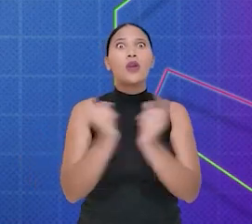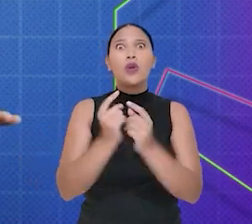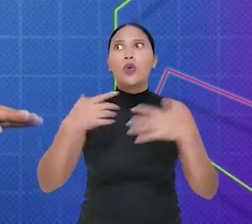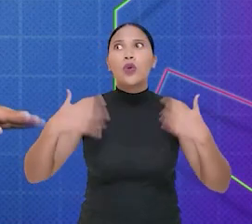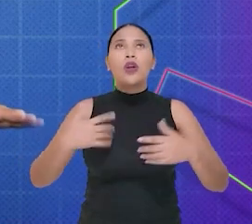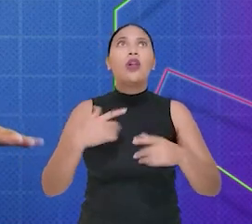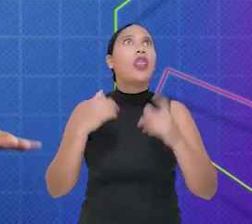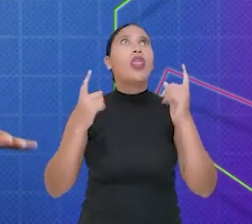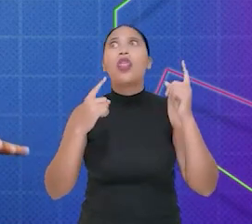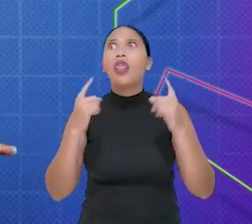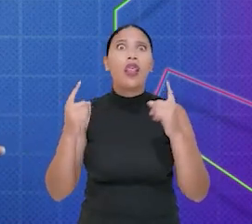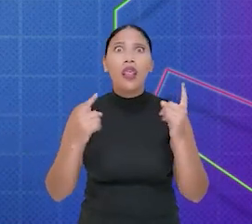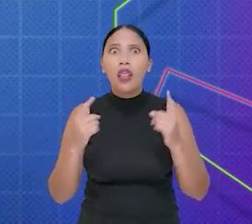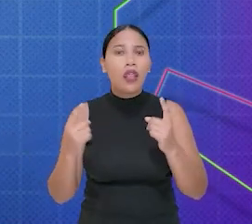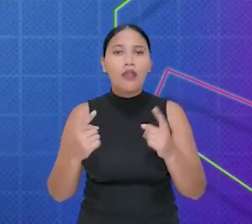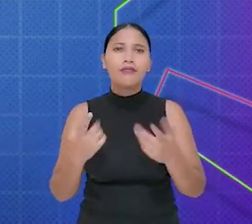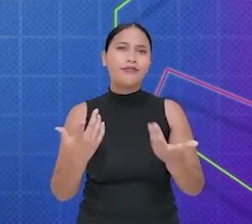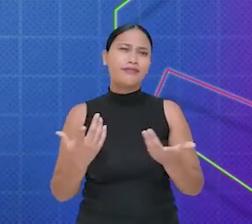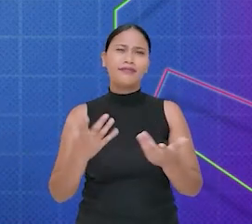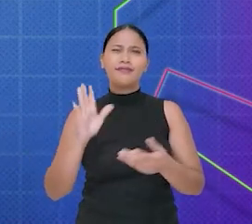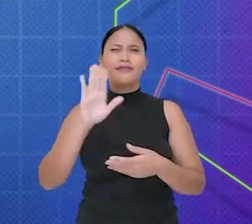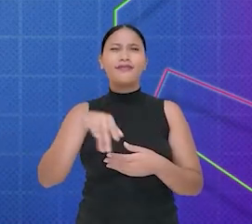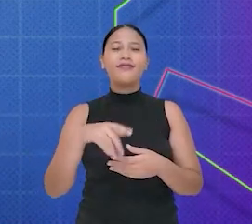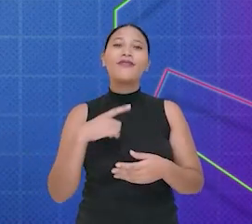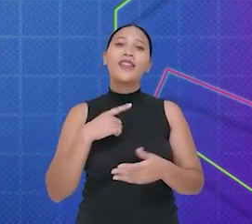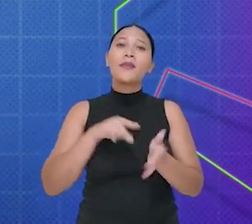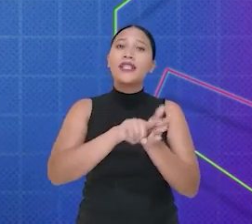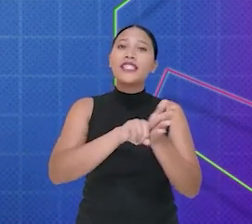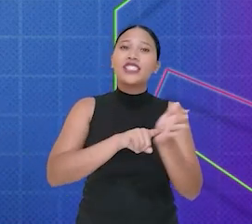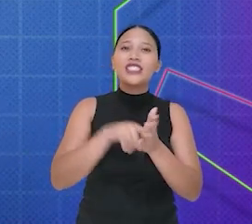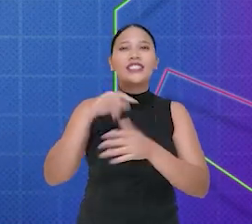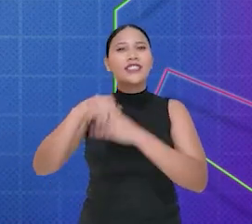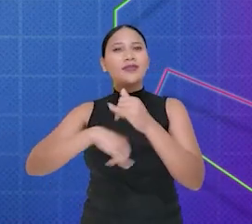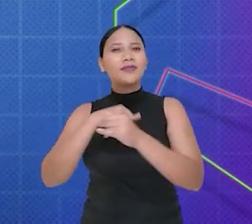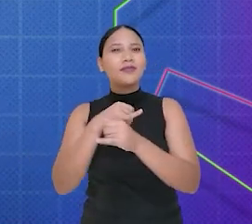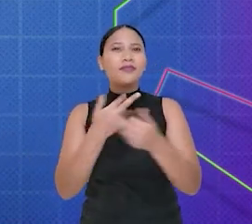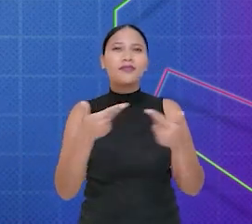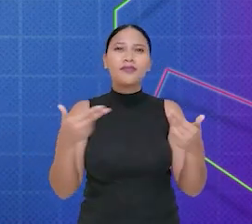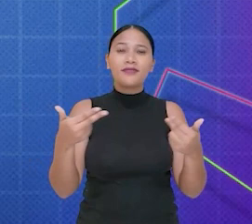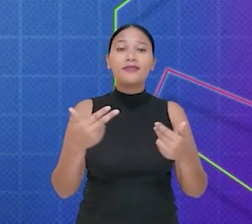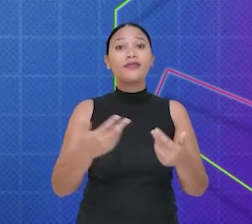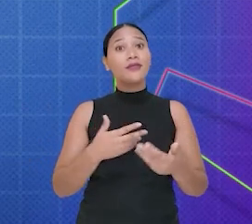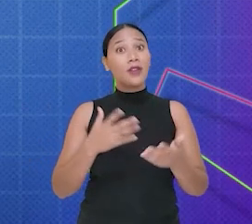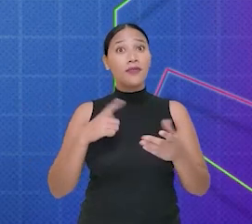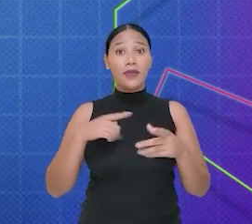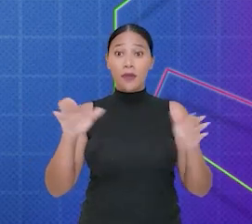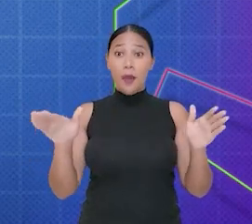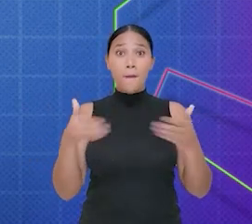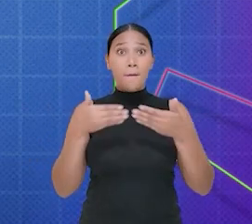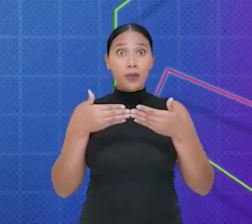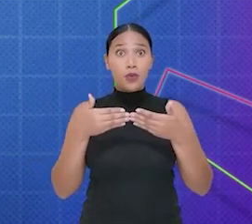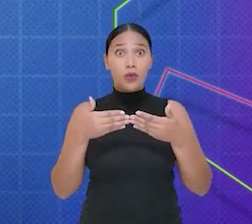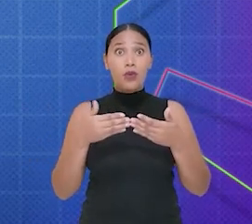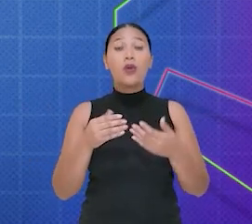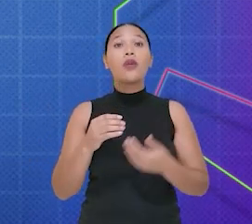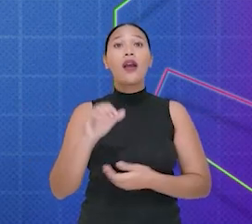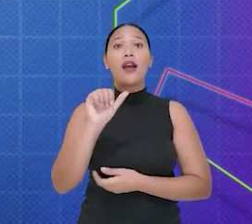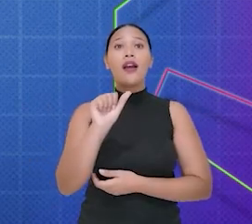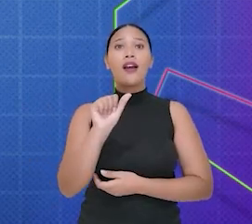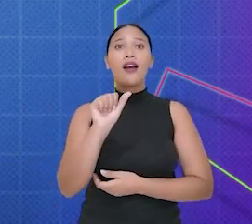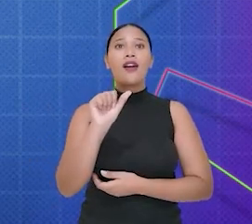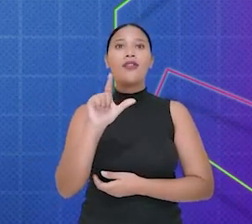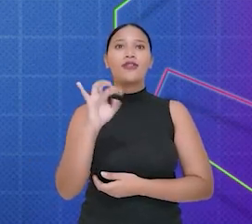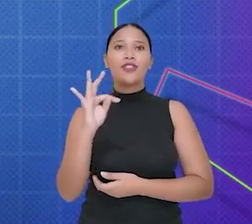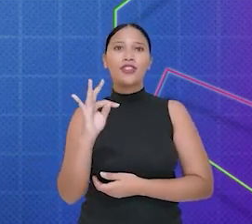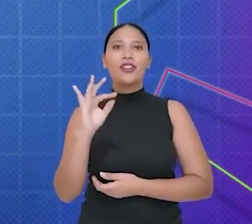pode economizar tempo em tarefas como revisão e edição de documentos ou pesquisas na internet. Fechar o programa ou janela atual